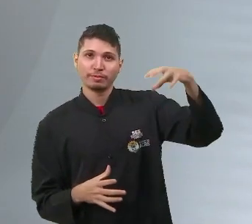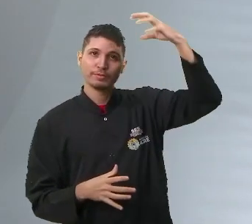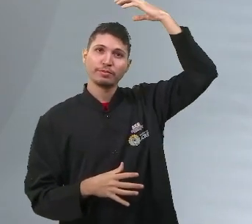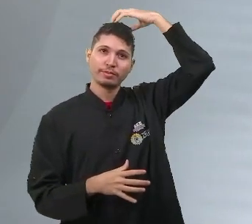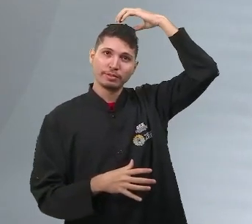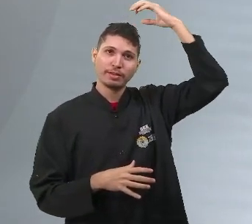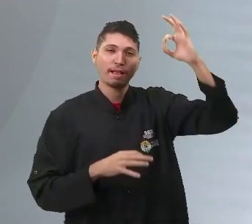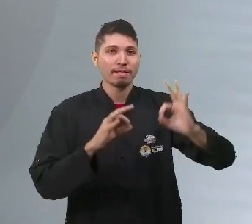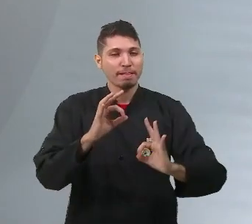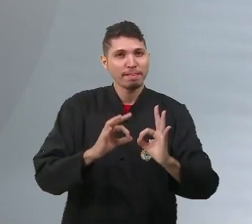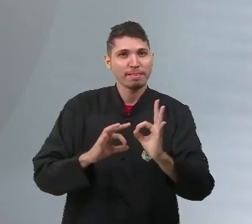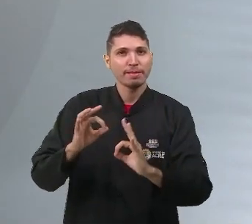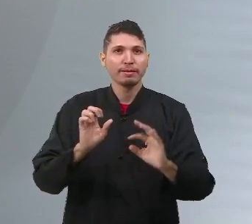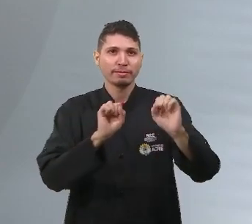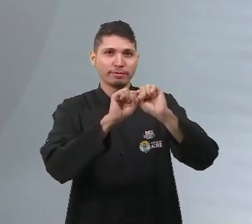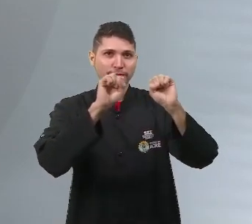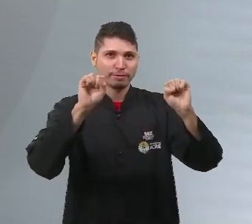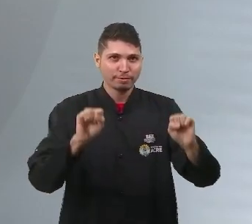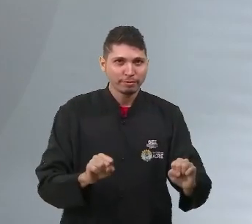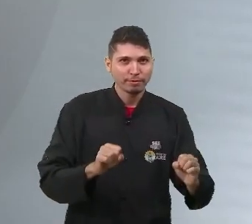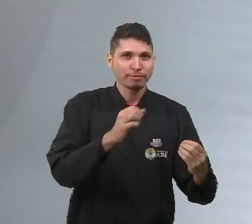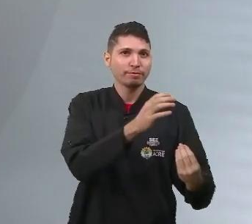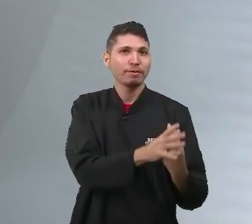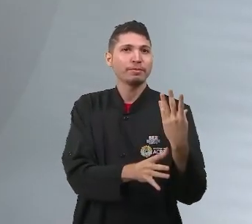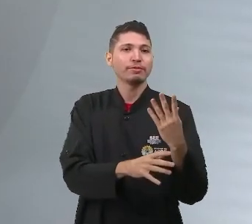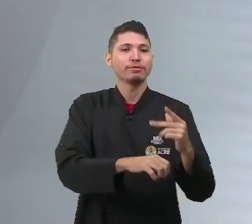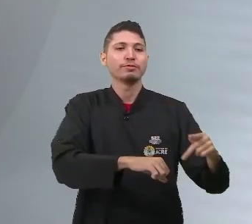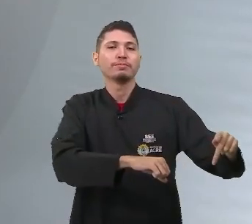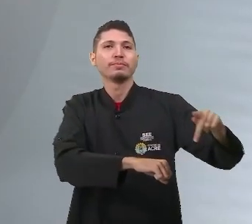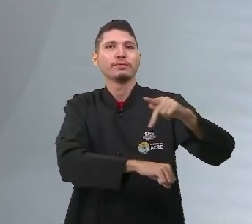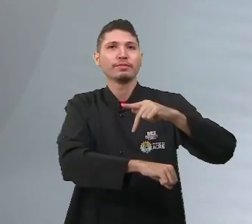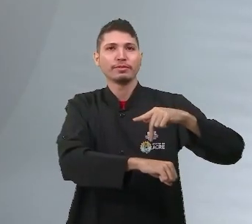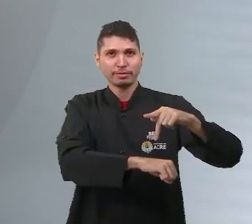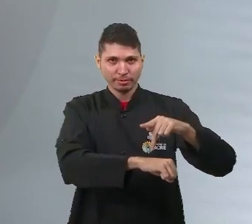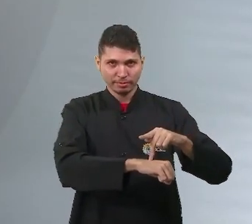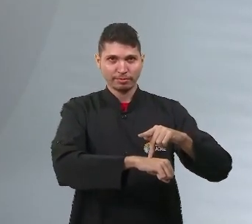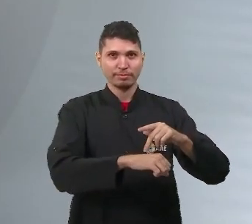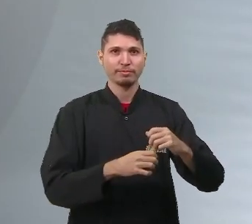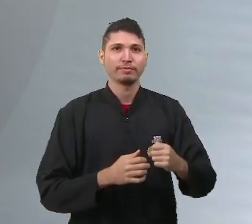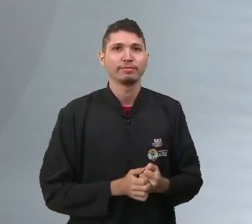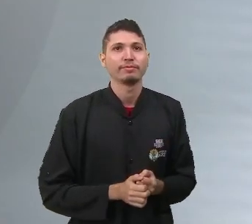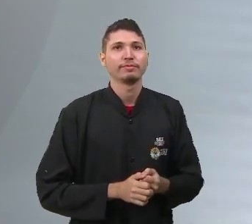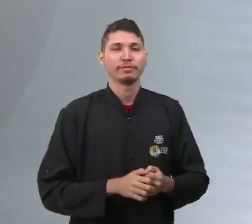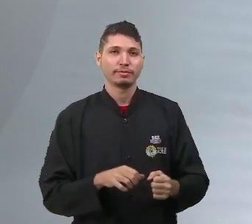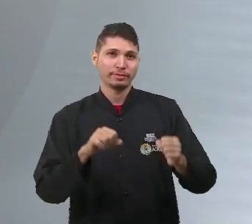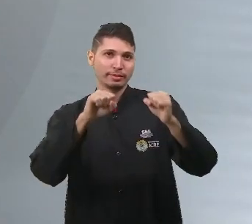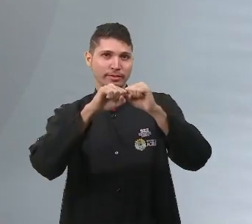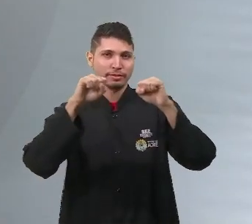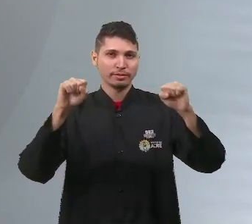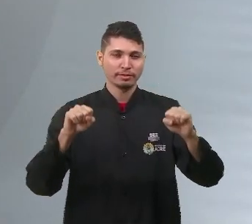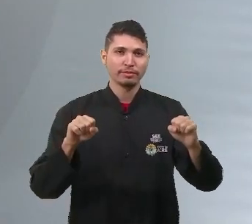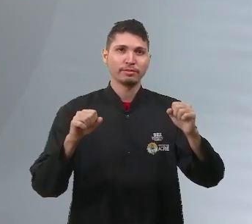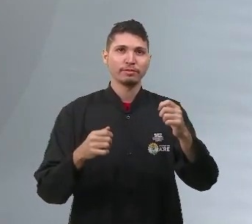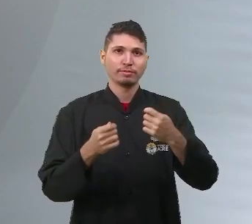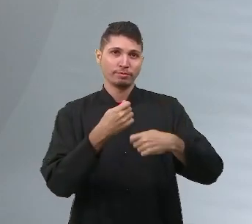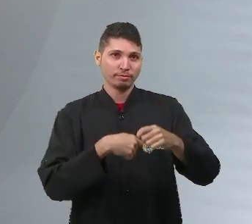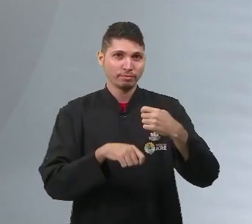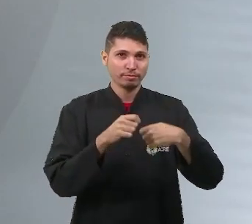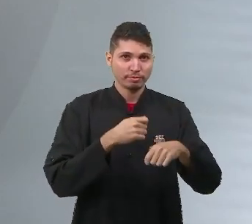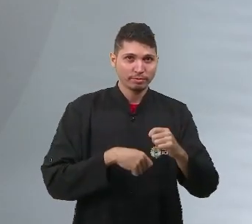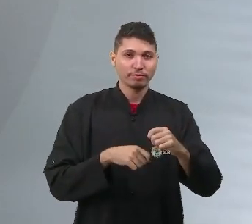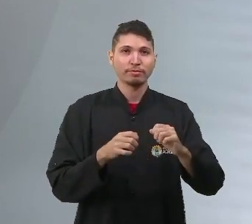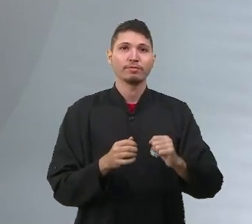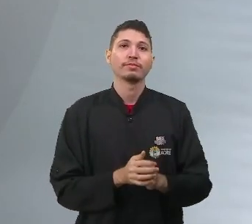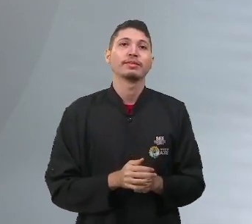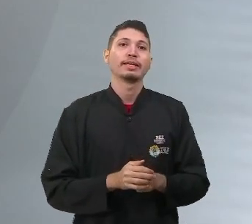juntando e formando esses países que a gente conhece hoje. Então, o mercantilismo seria esse sistema econômico adotado por esses